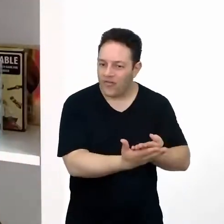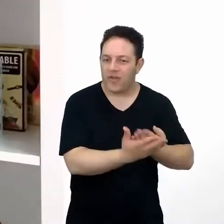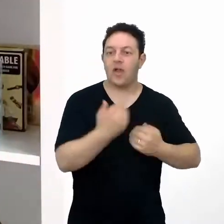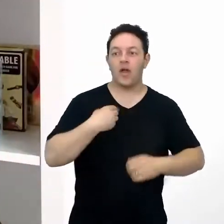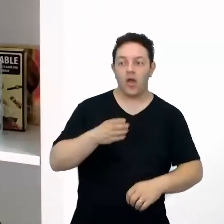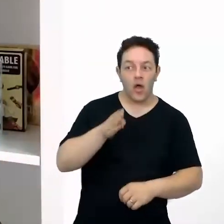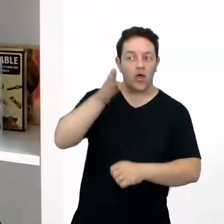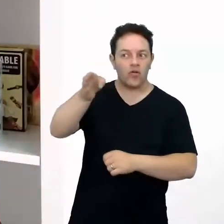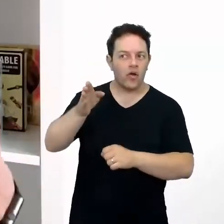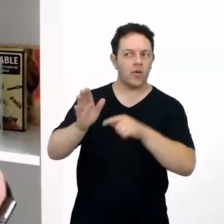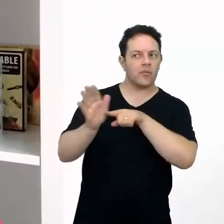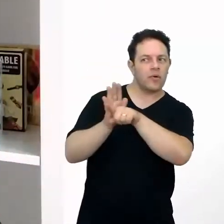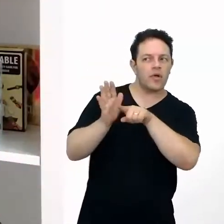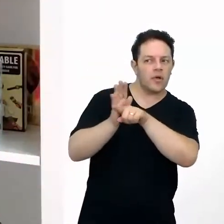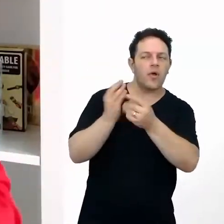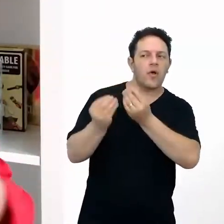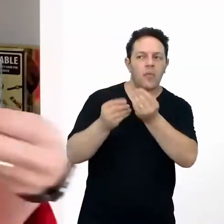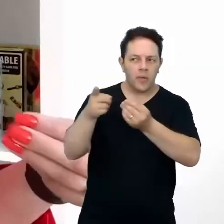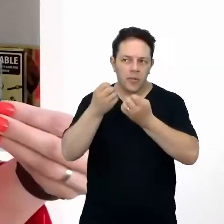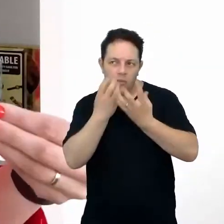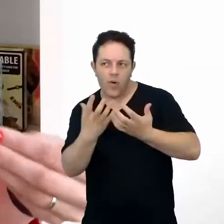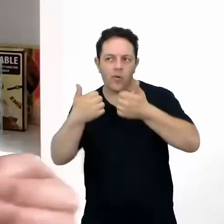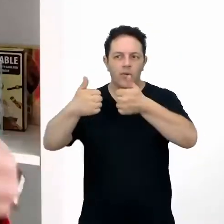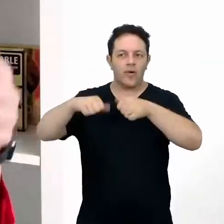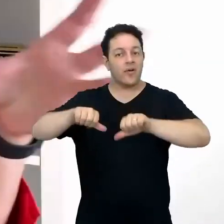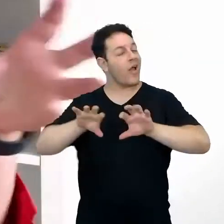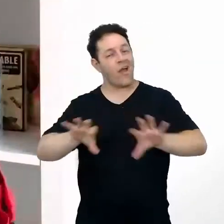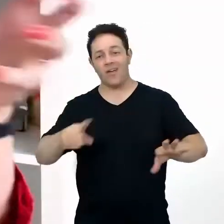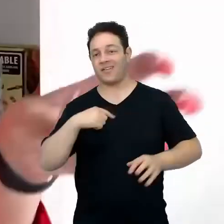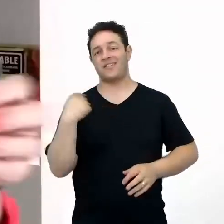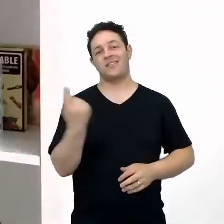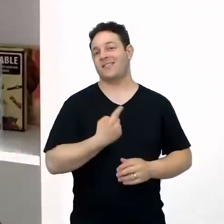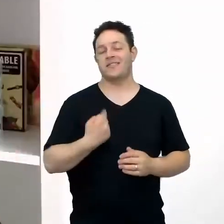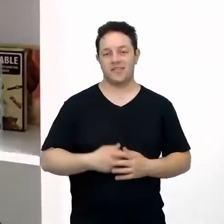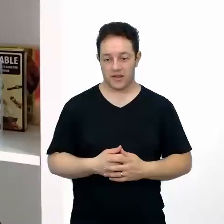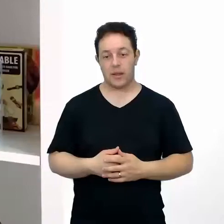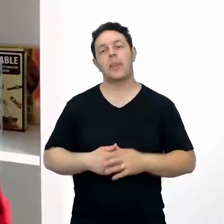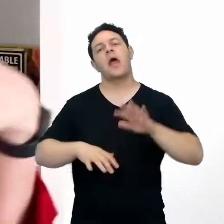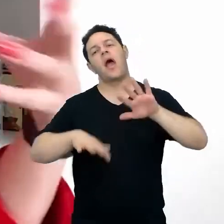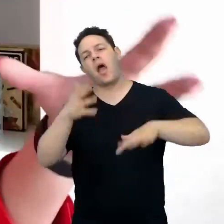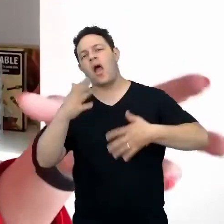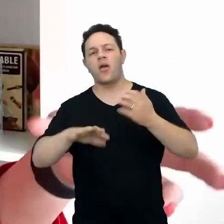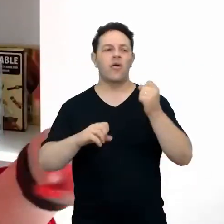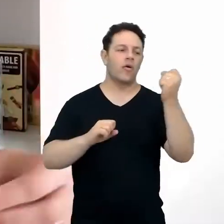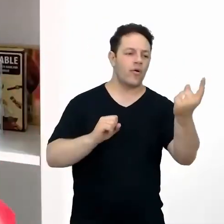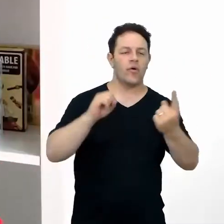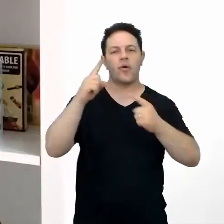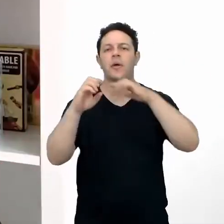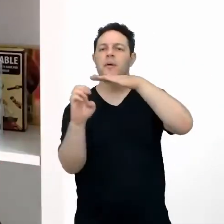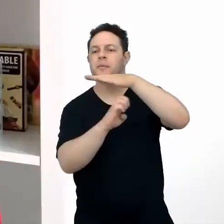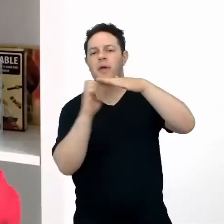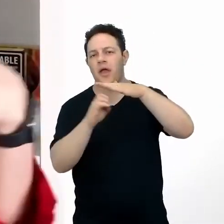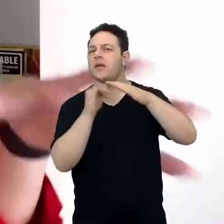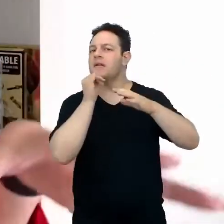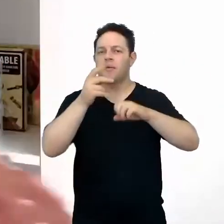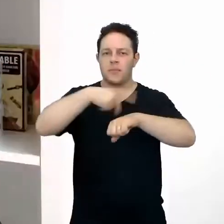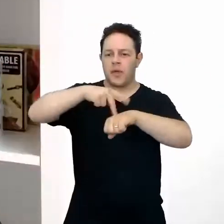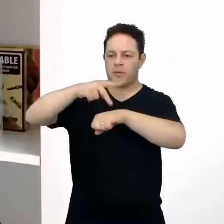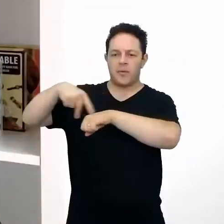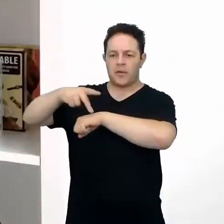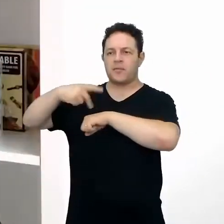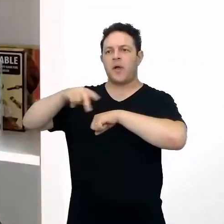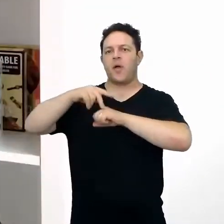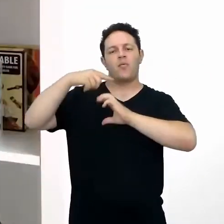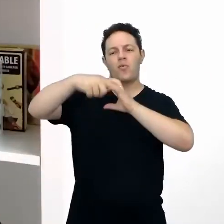lugar sem perguntar, faz parte, tá na nossa cultura, tá? Vai ter exceções pontualmente, empresas que são multinacionais, americanas,